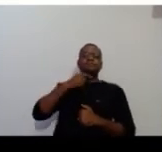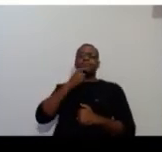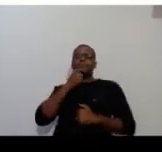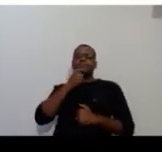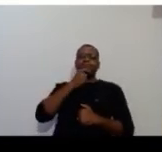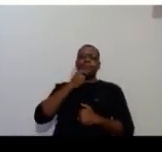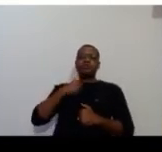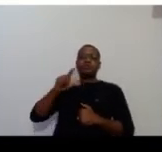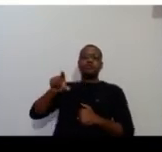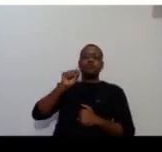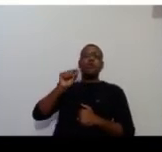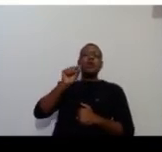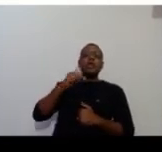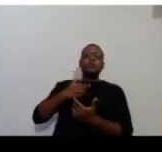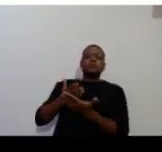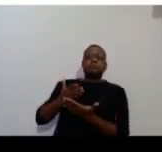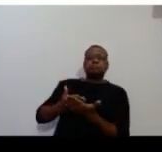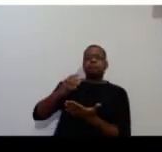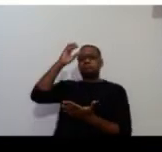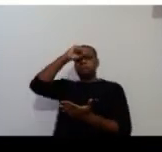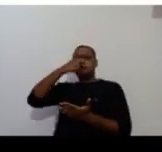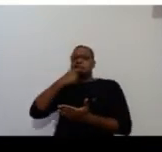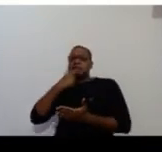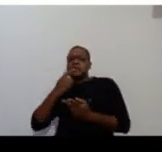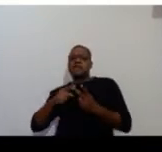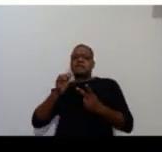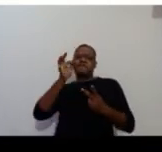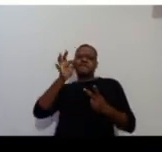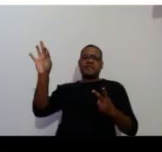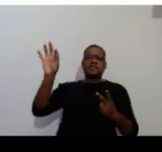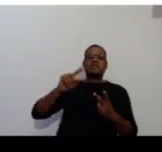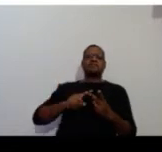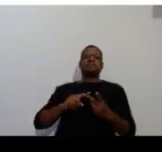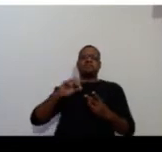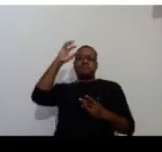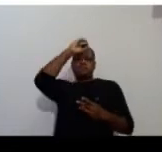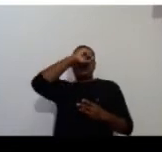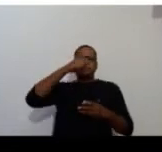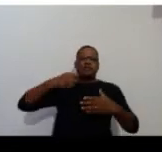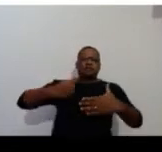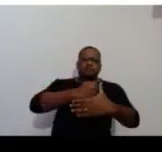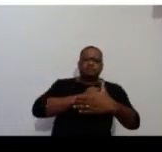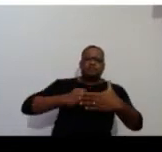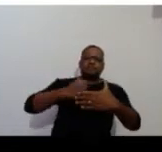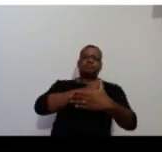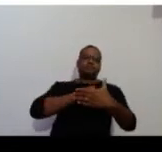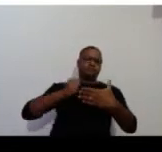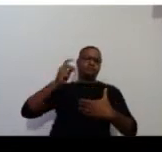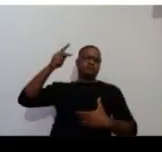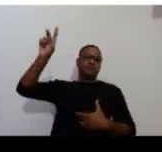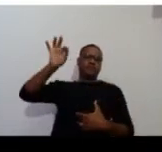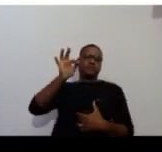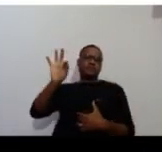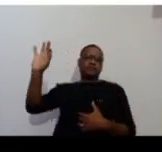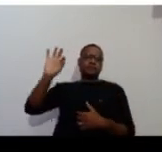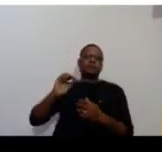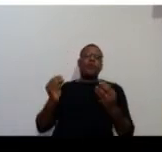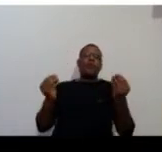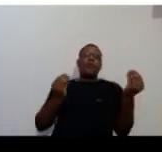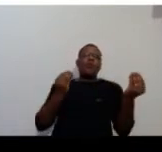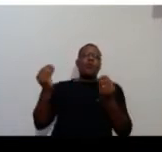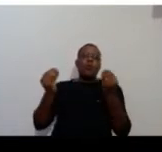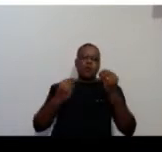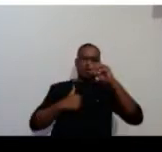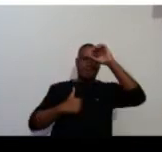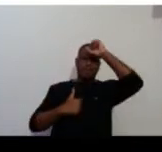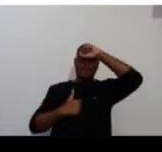culinária francesa. E como eu vou aprender? Eu vou aprender na internet, vou acessar YouTube. No YouTube tem